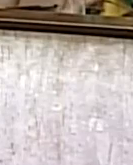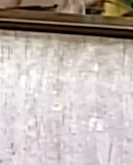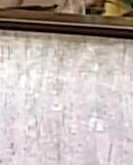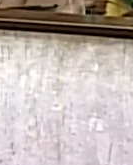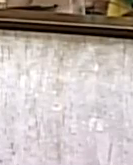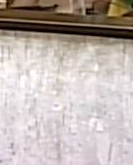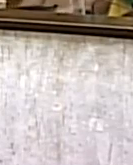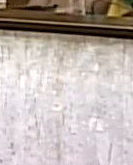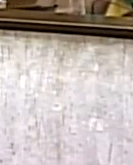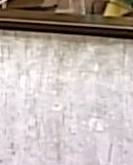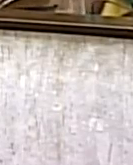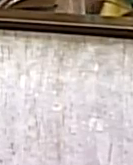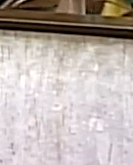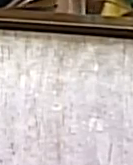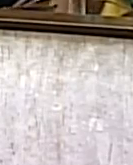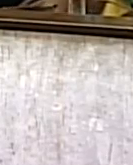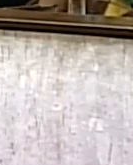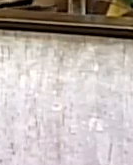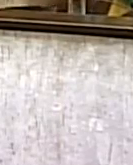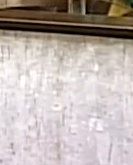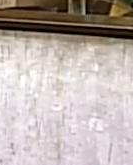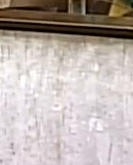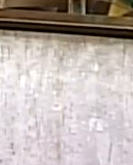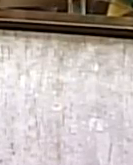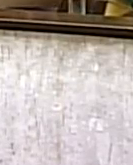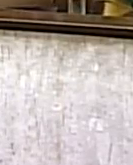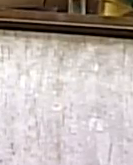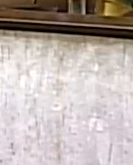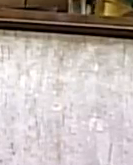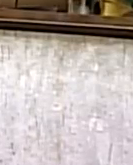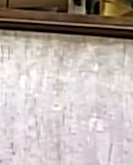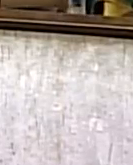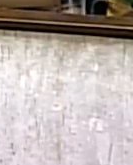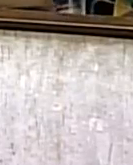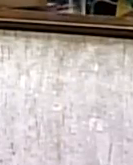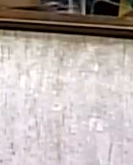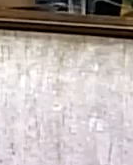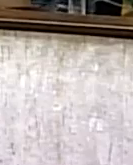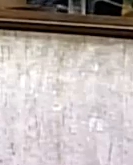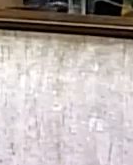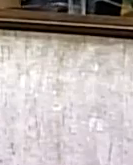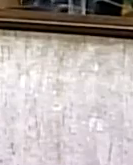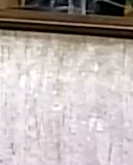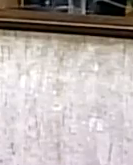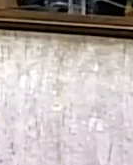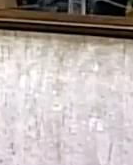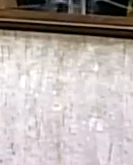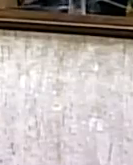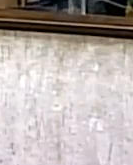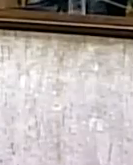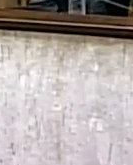foi felizmente foi assassinada era isso aí